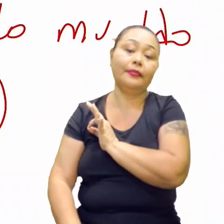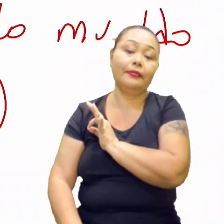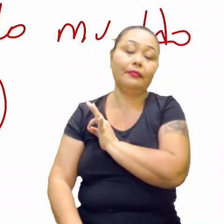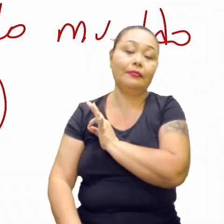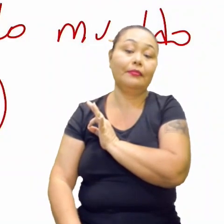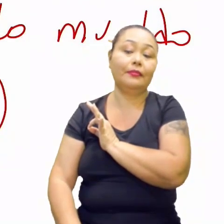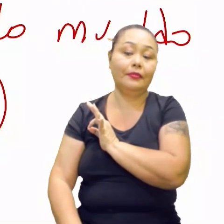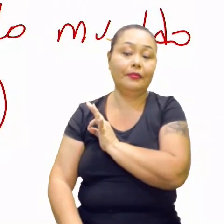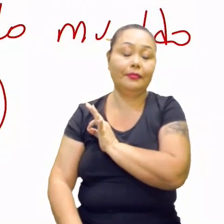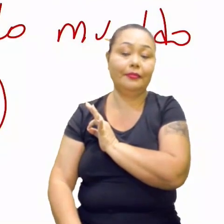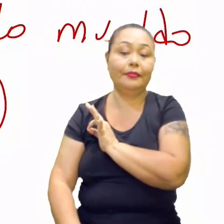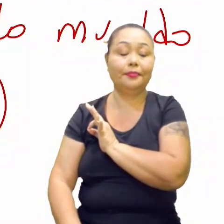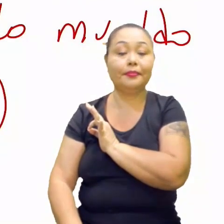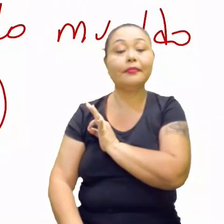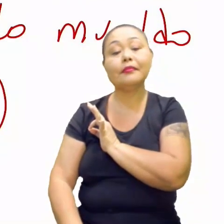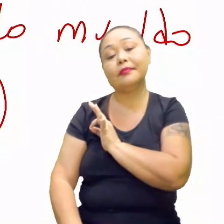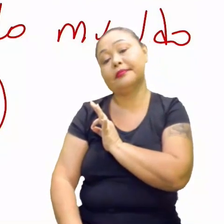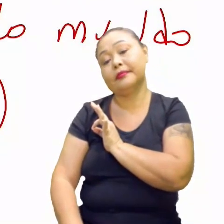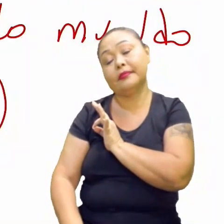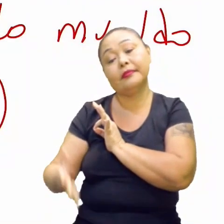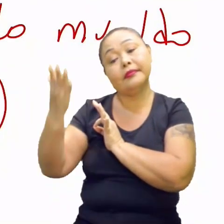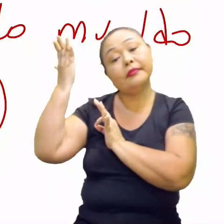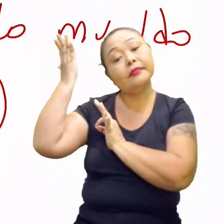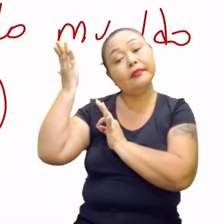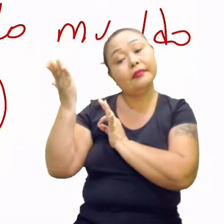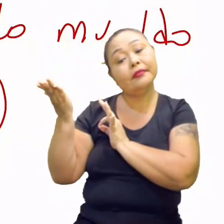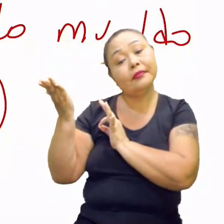way. Aí, ó.